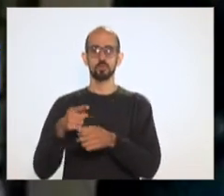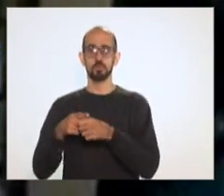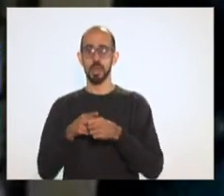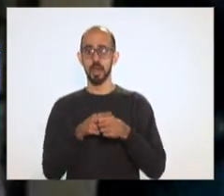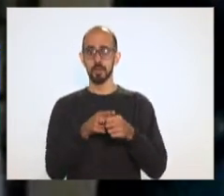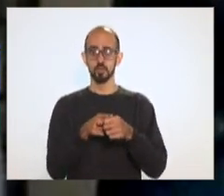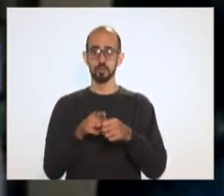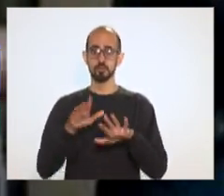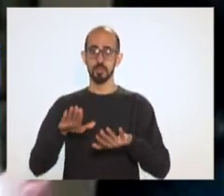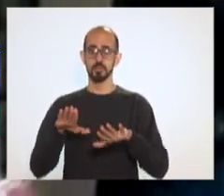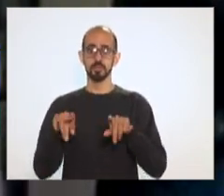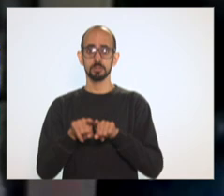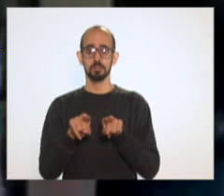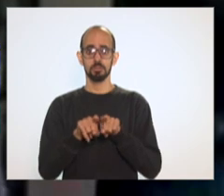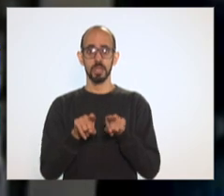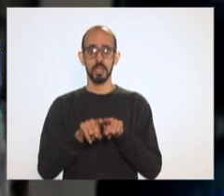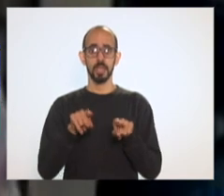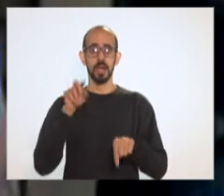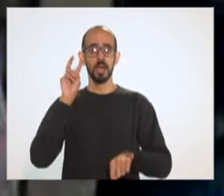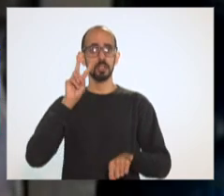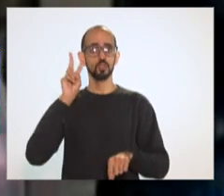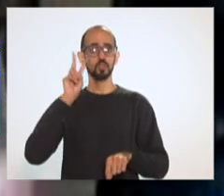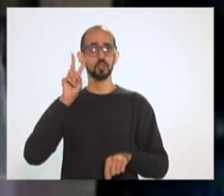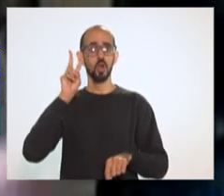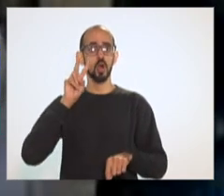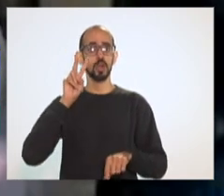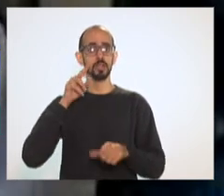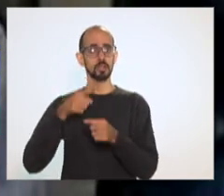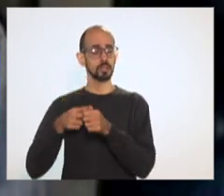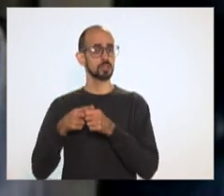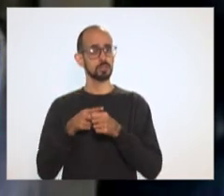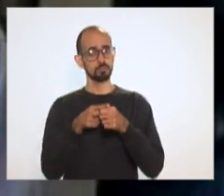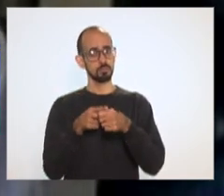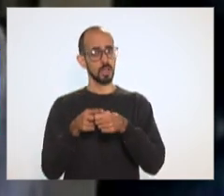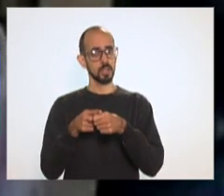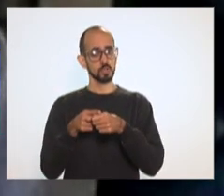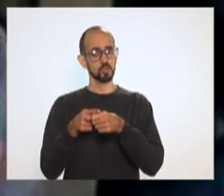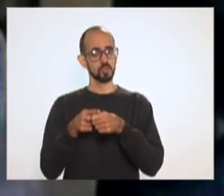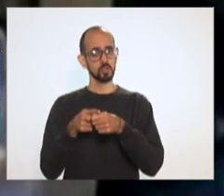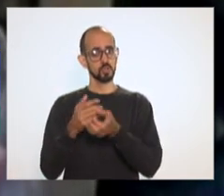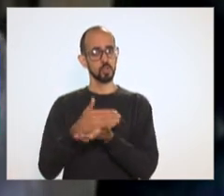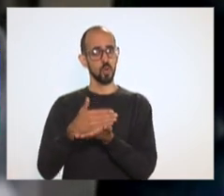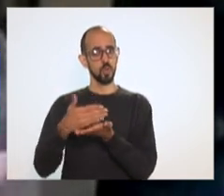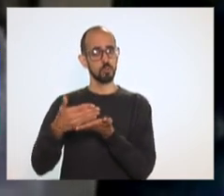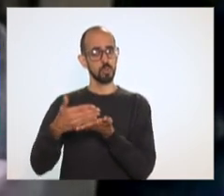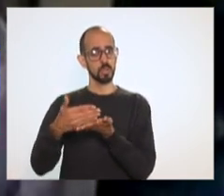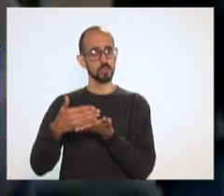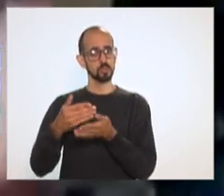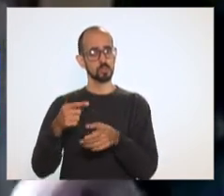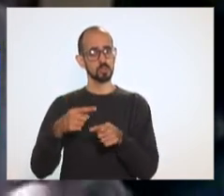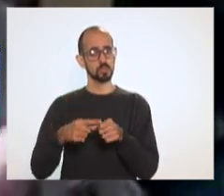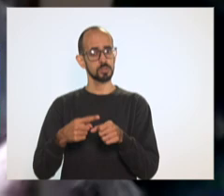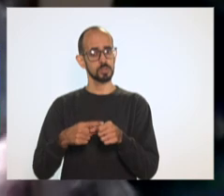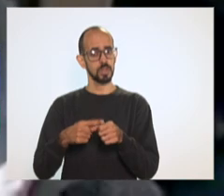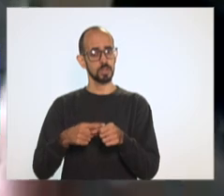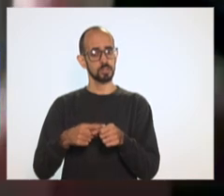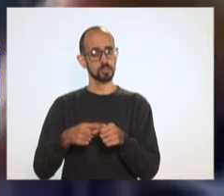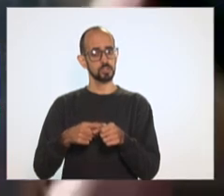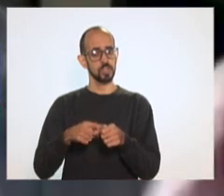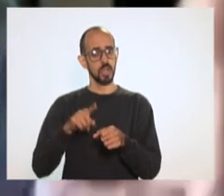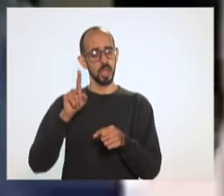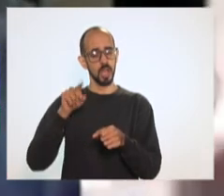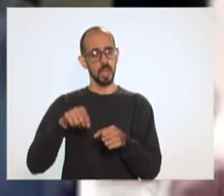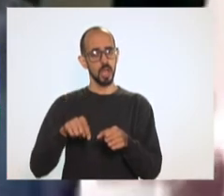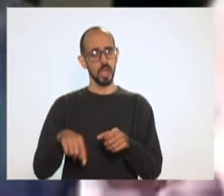história desses bairros que desde o início desta cidade faz parte e